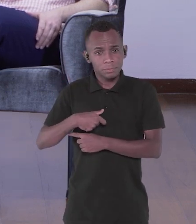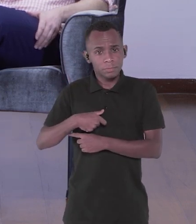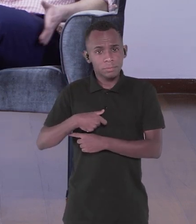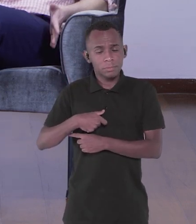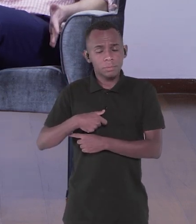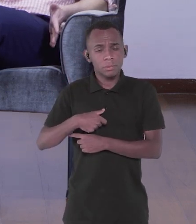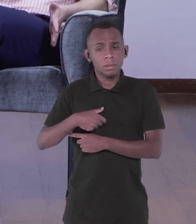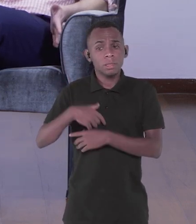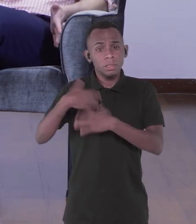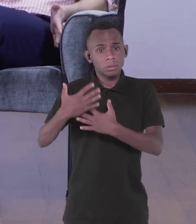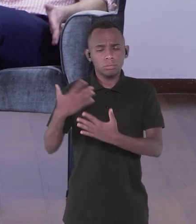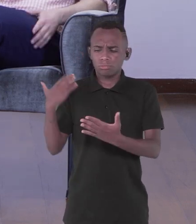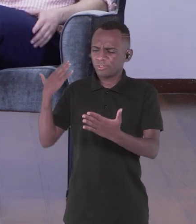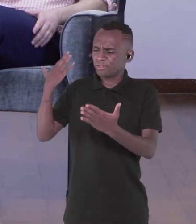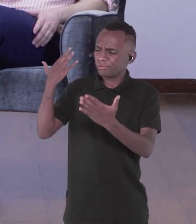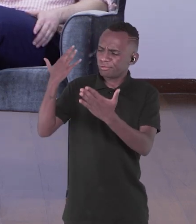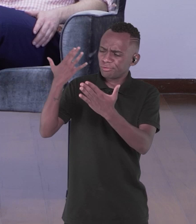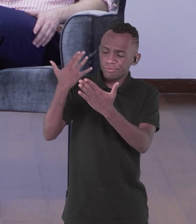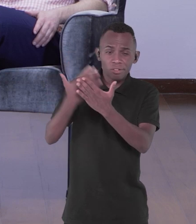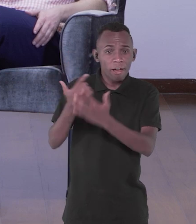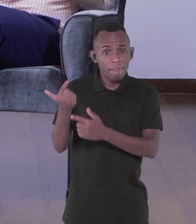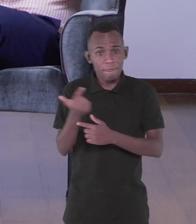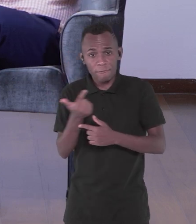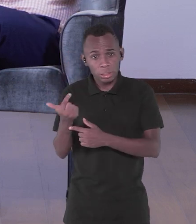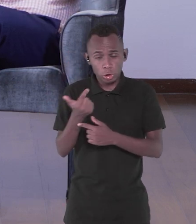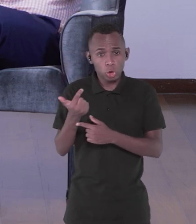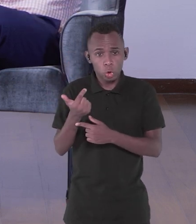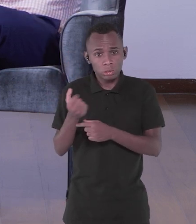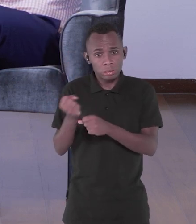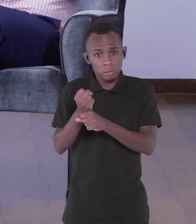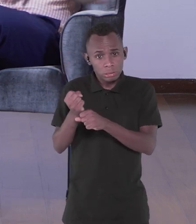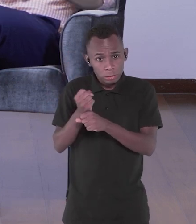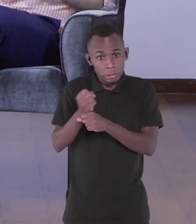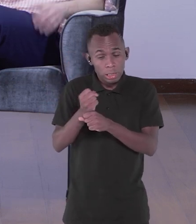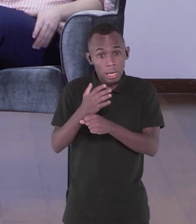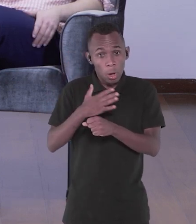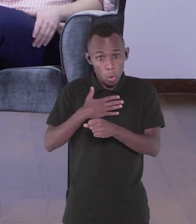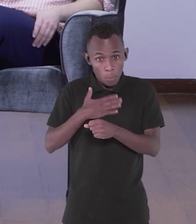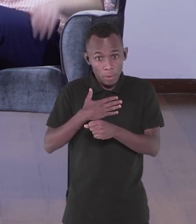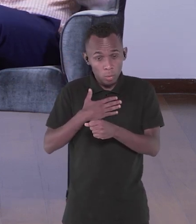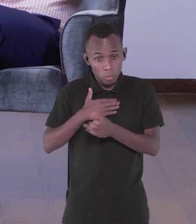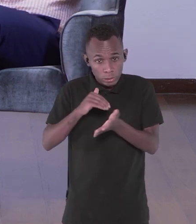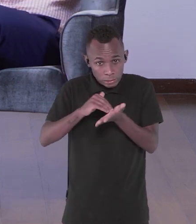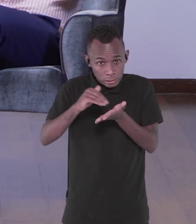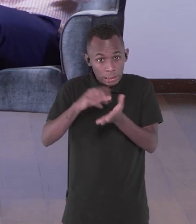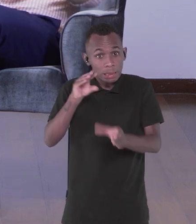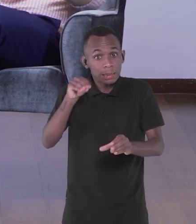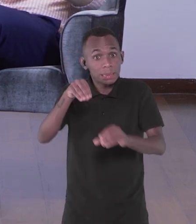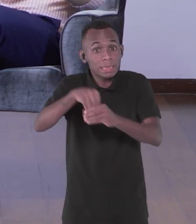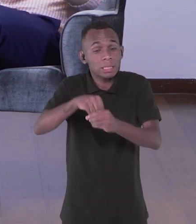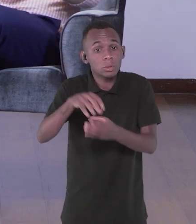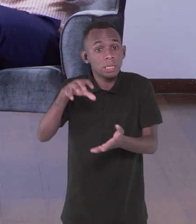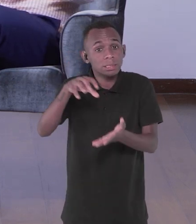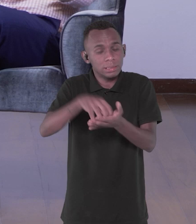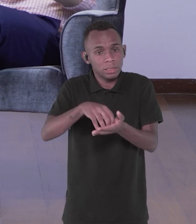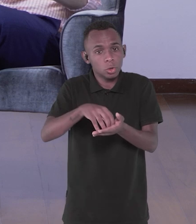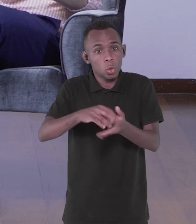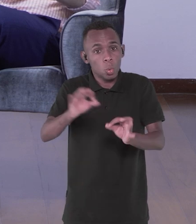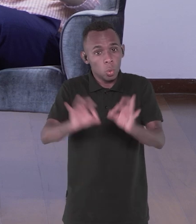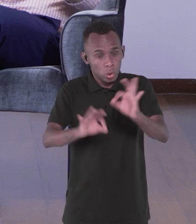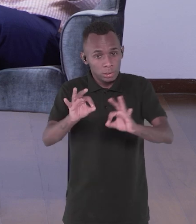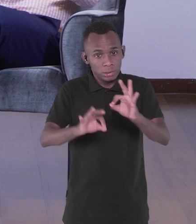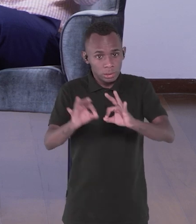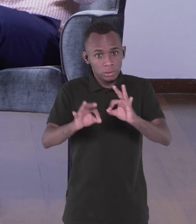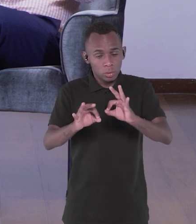que nesses 22 anos, meu escritório é dentro da sede da ONU, não é porque eu trabalho para a ONU, não é